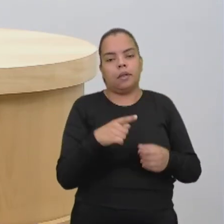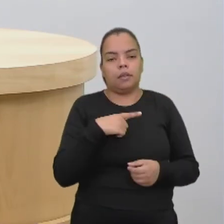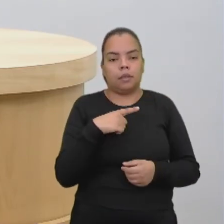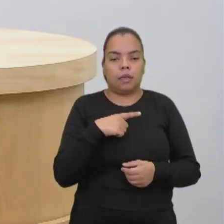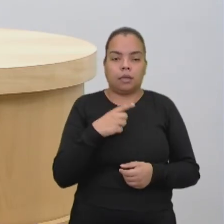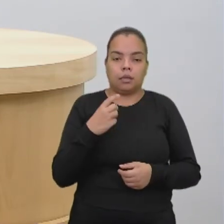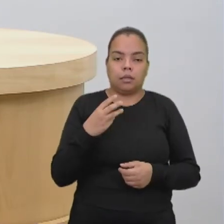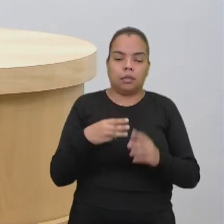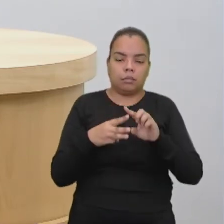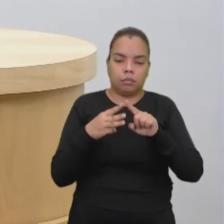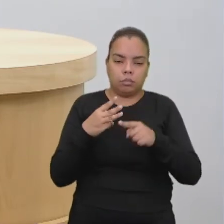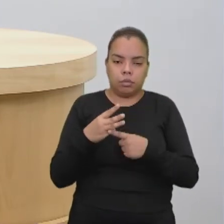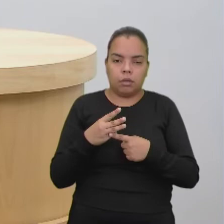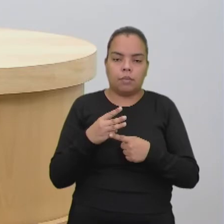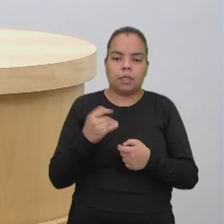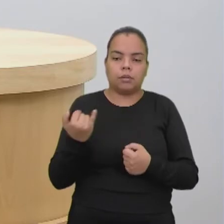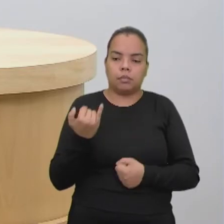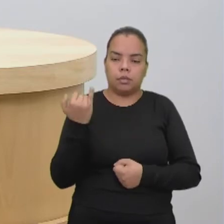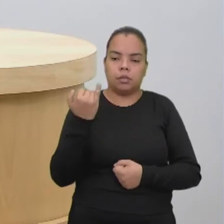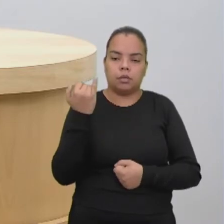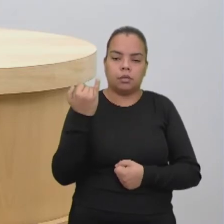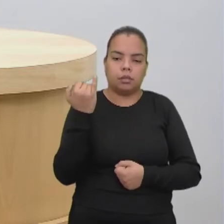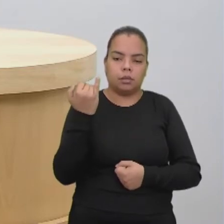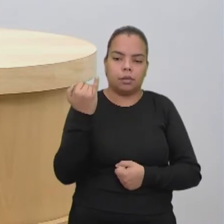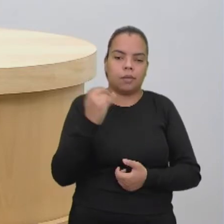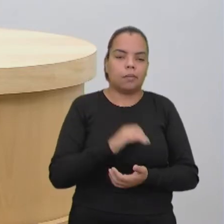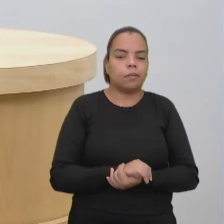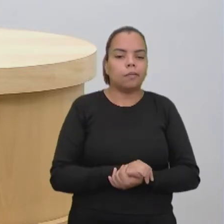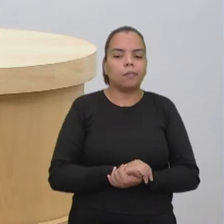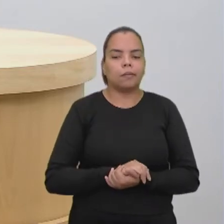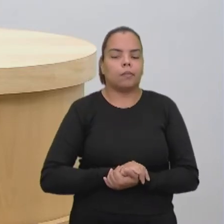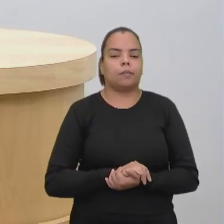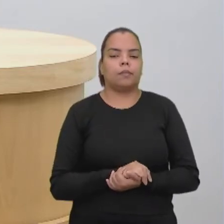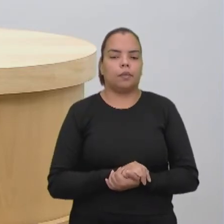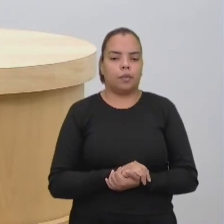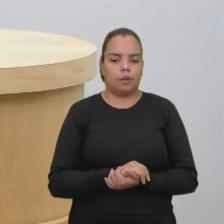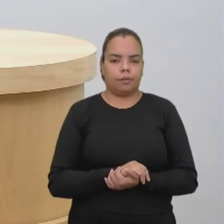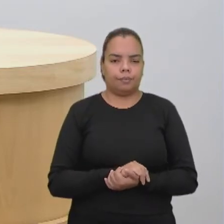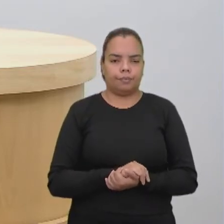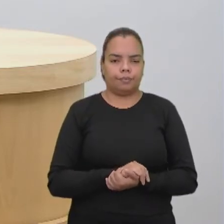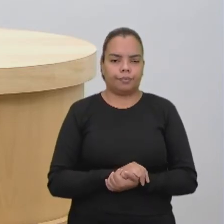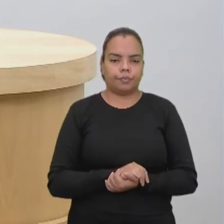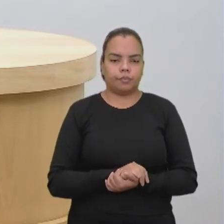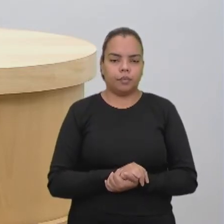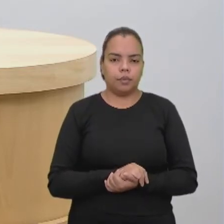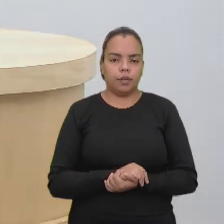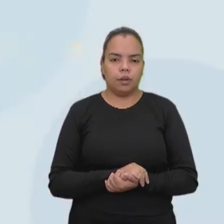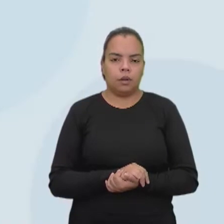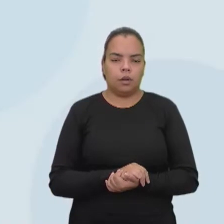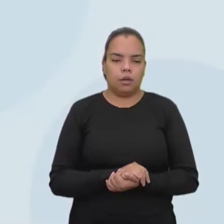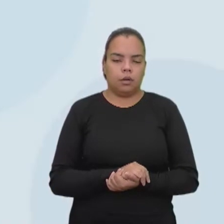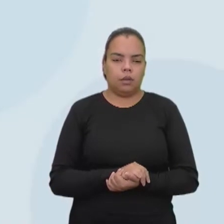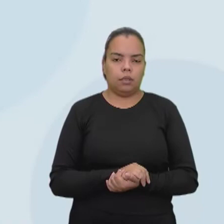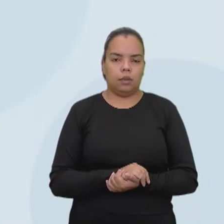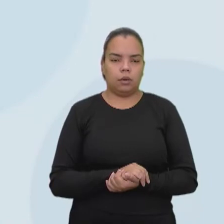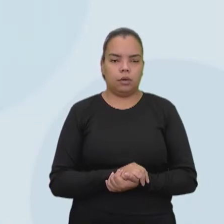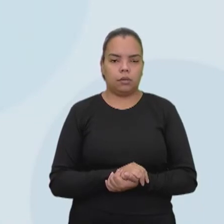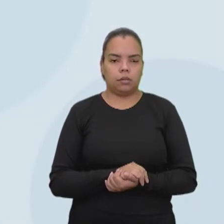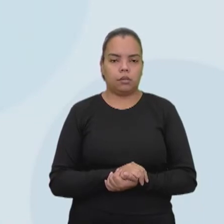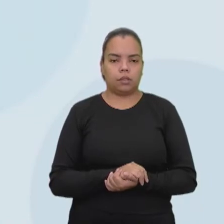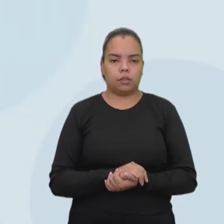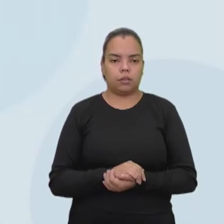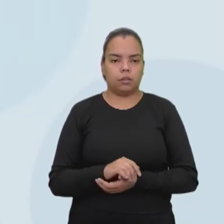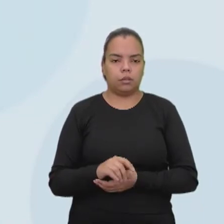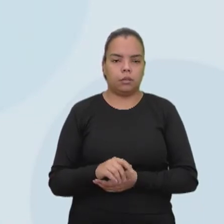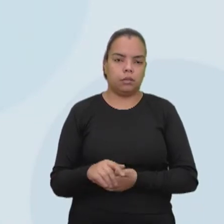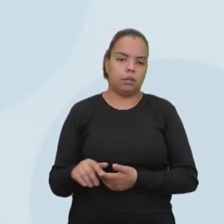mas principalmente aí nas sedimentares. E aí nós vamos ver rochas sedimentares não detríticas. Surge